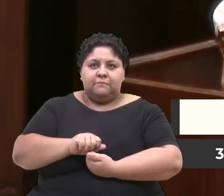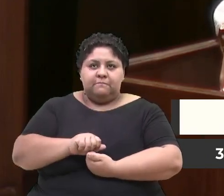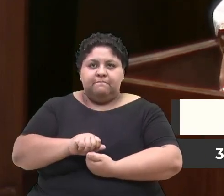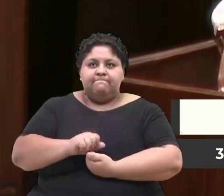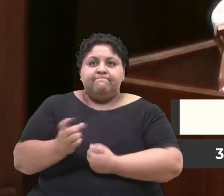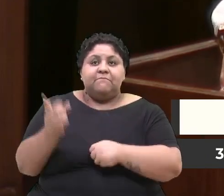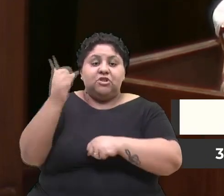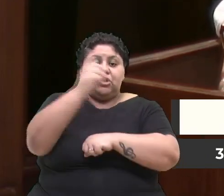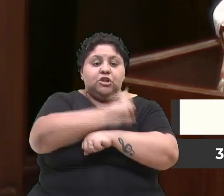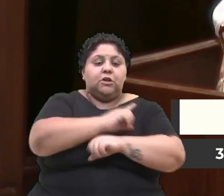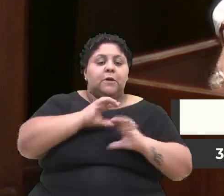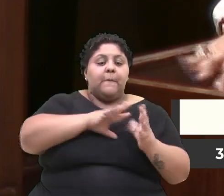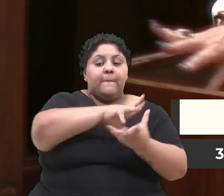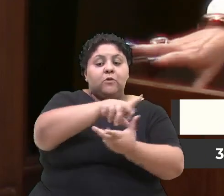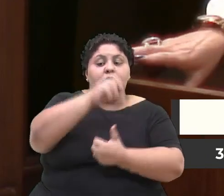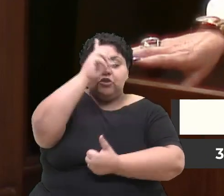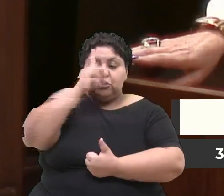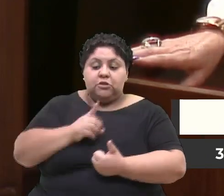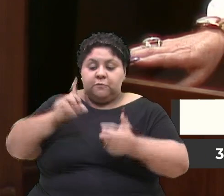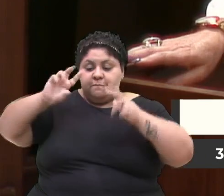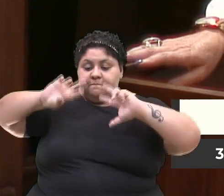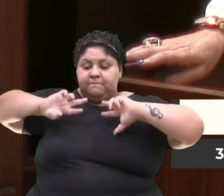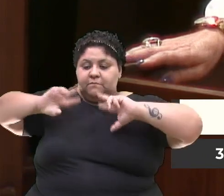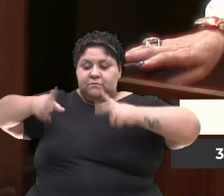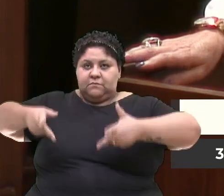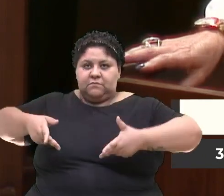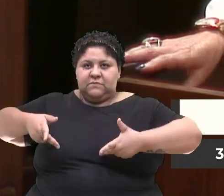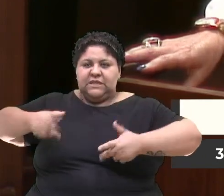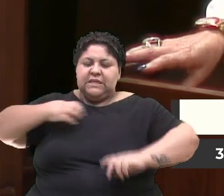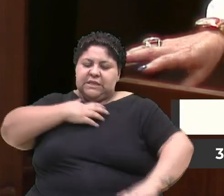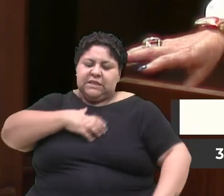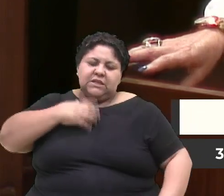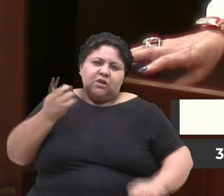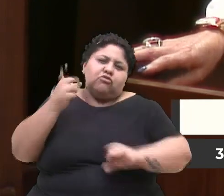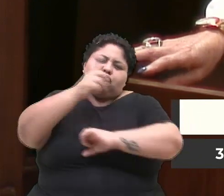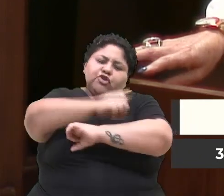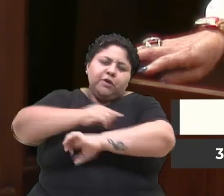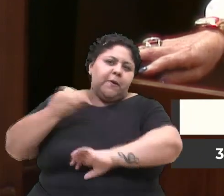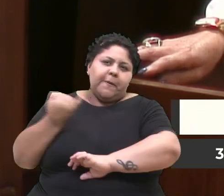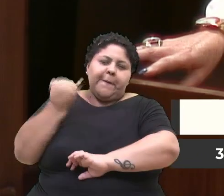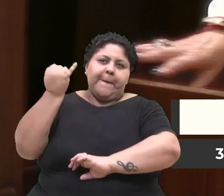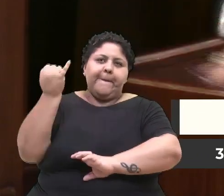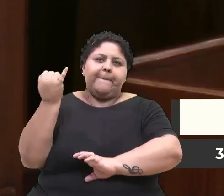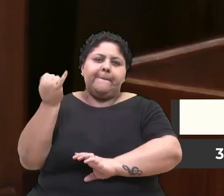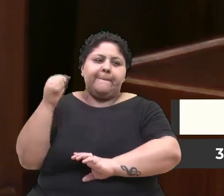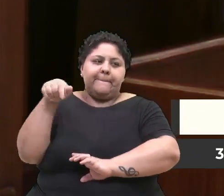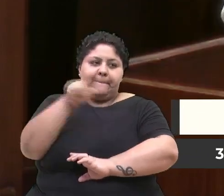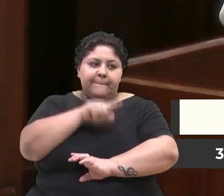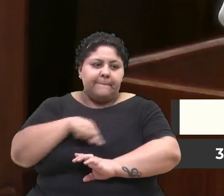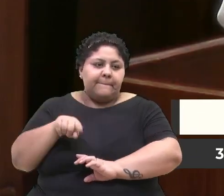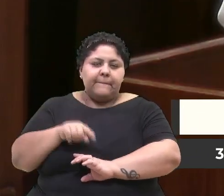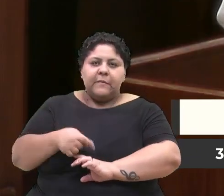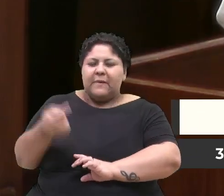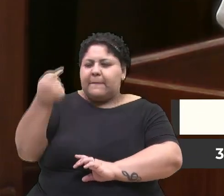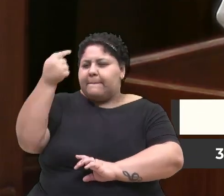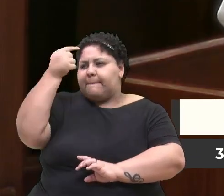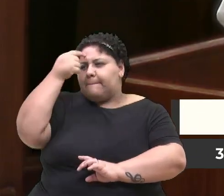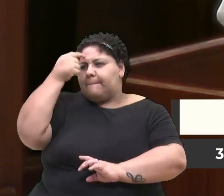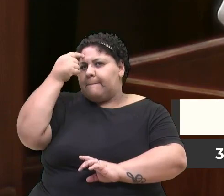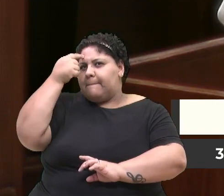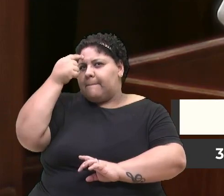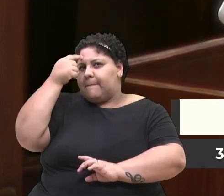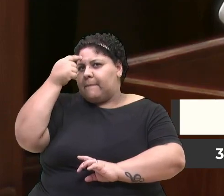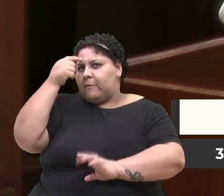Direitos Humanos. E, nesse sentido, é um dia muito importante para que se reflita sobre